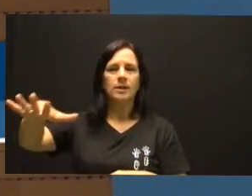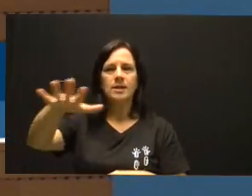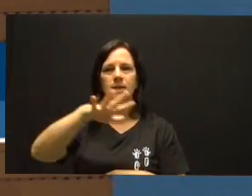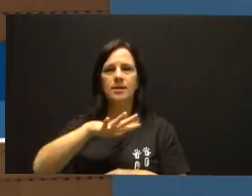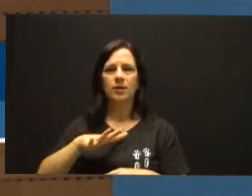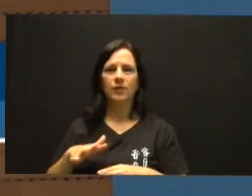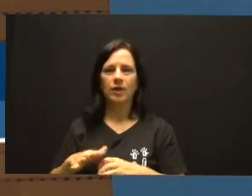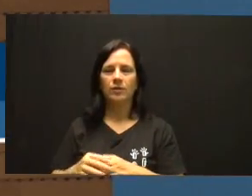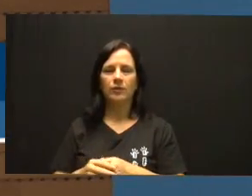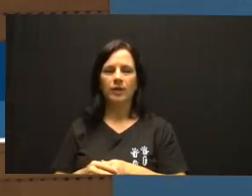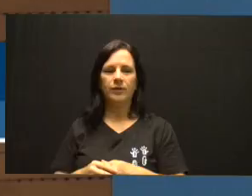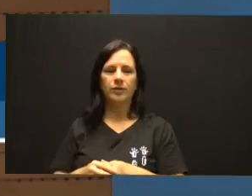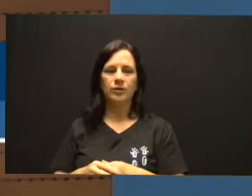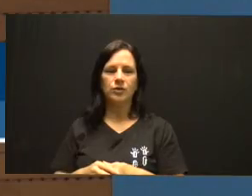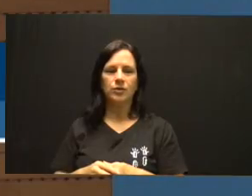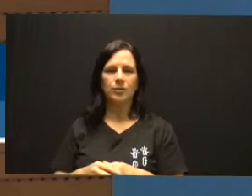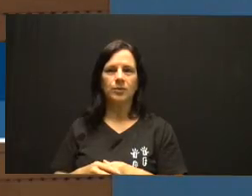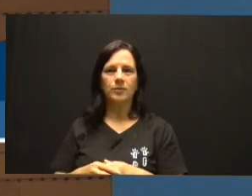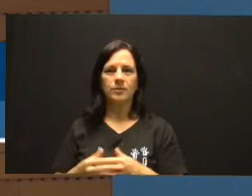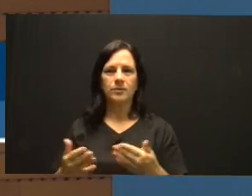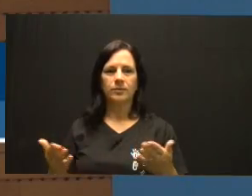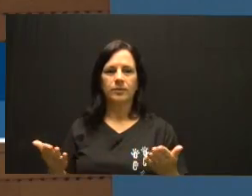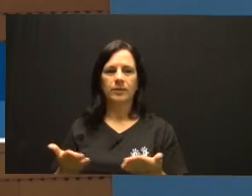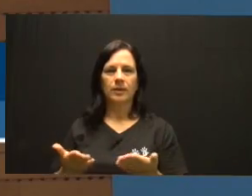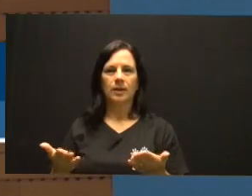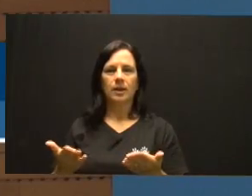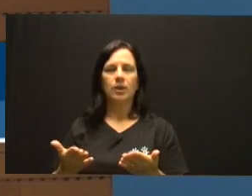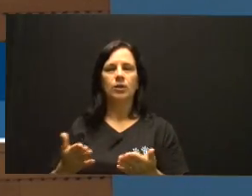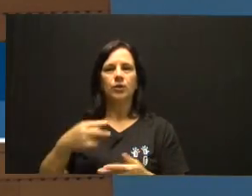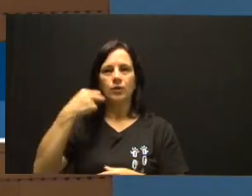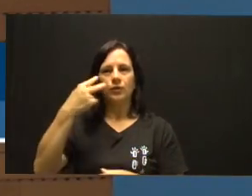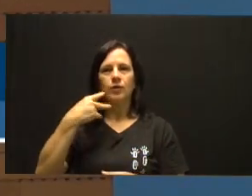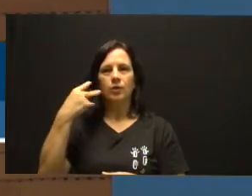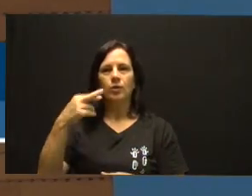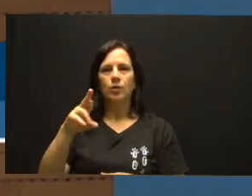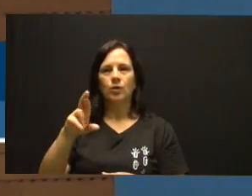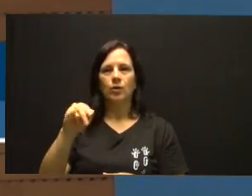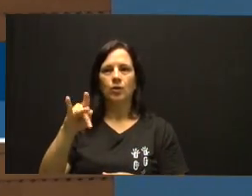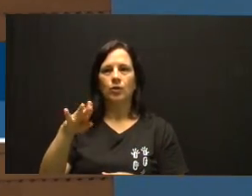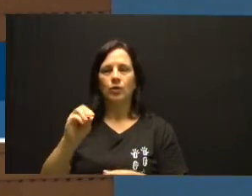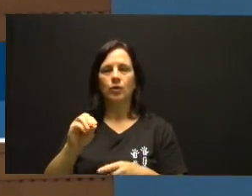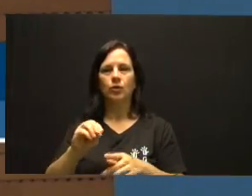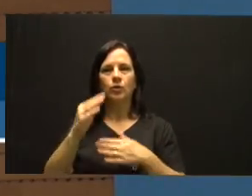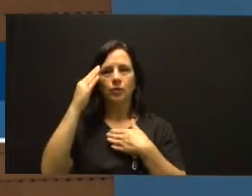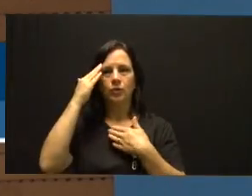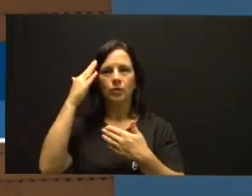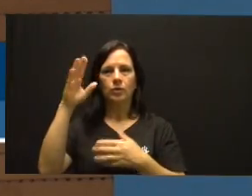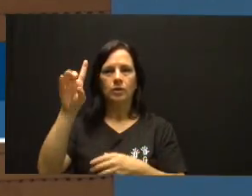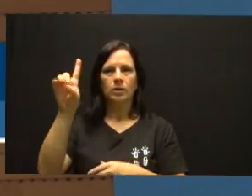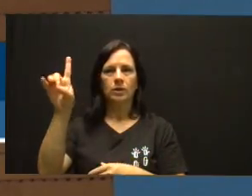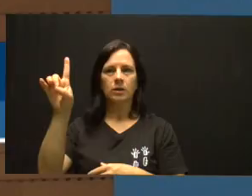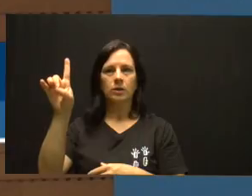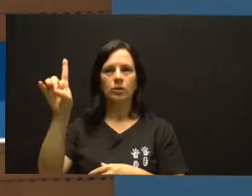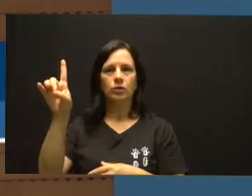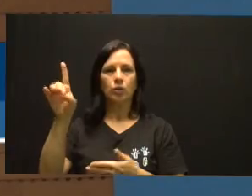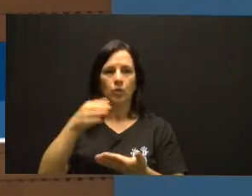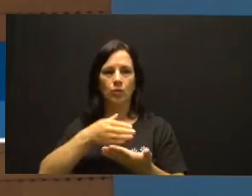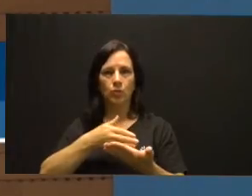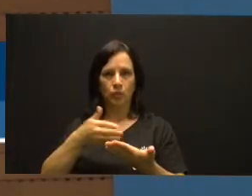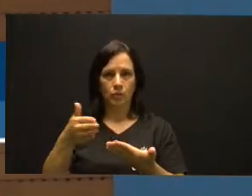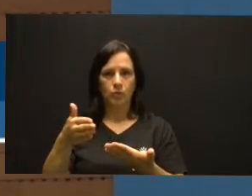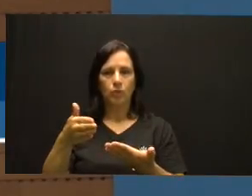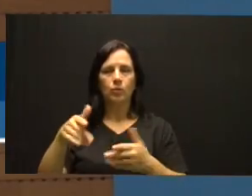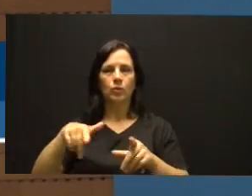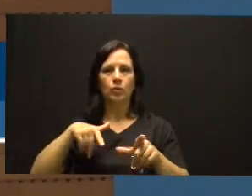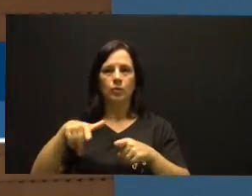de chamar a atenção nesse momento, e como o vereador Fábio Roxinho, graças a Deus, retomou os trabalhos, voltou a essa